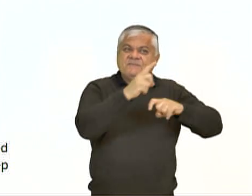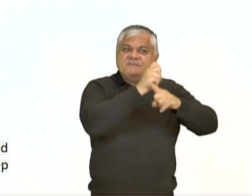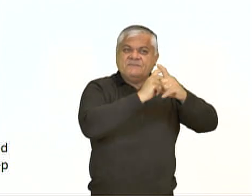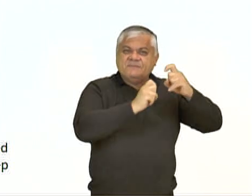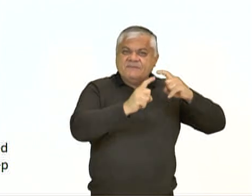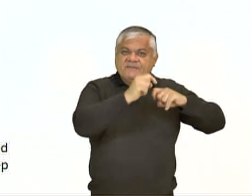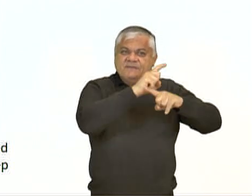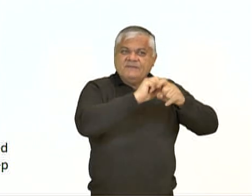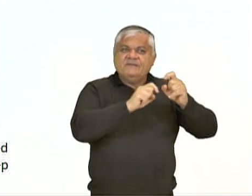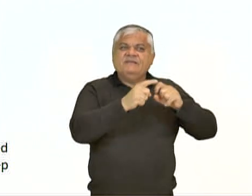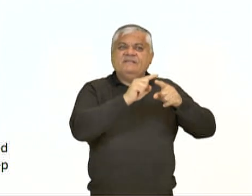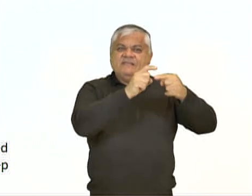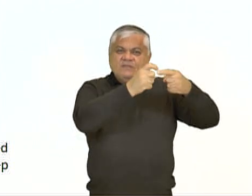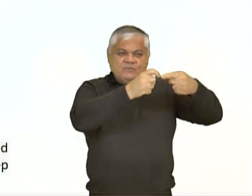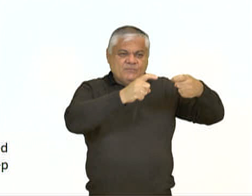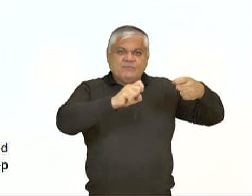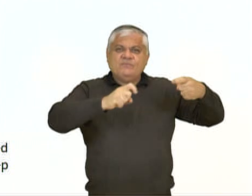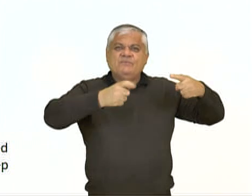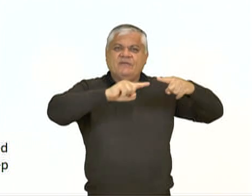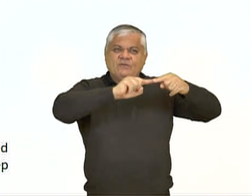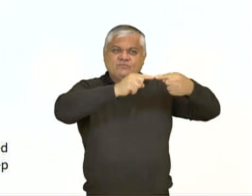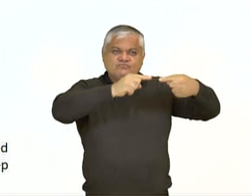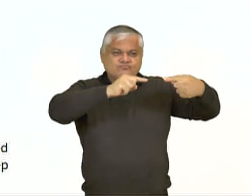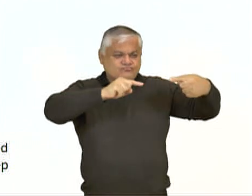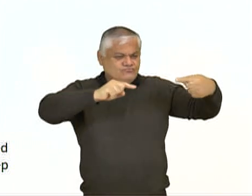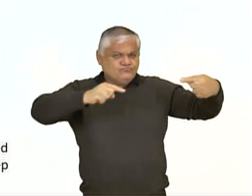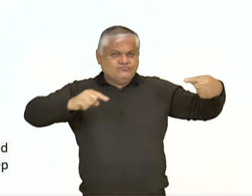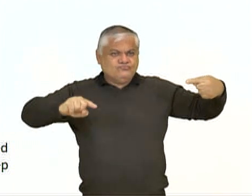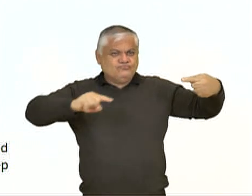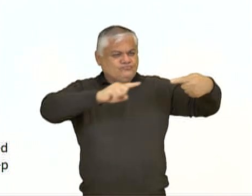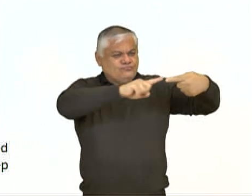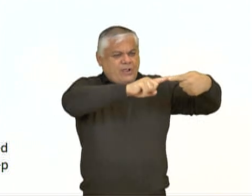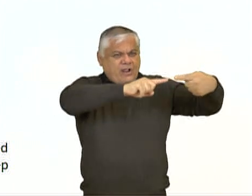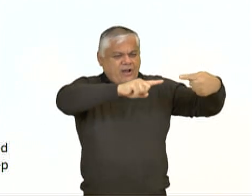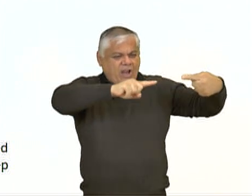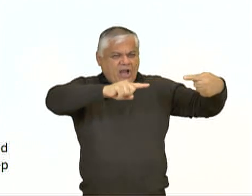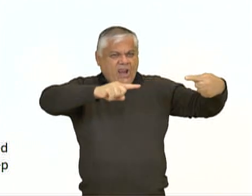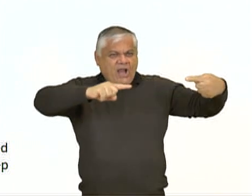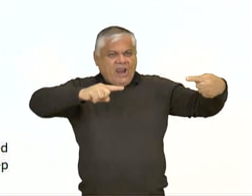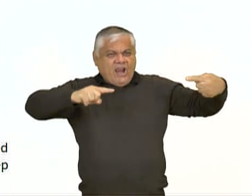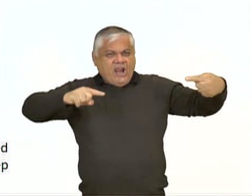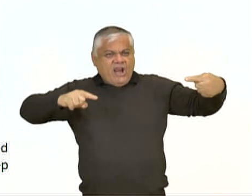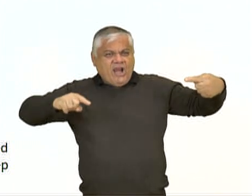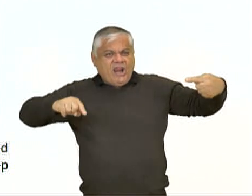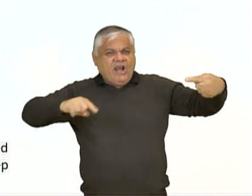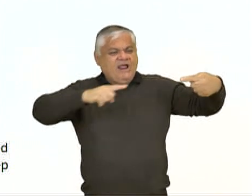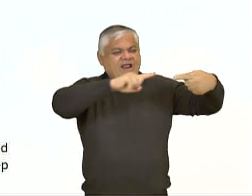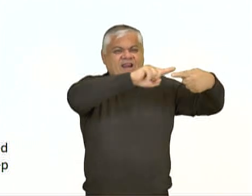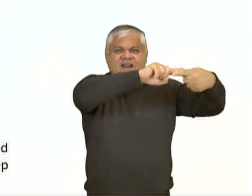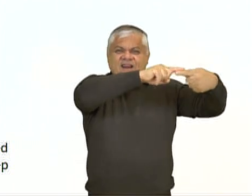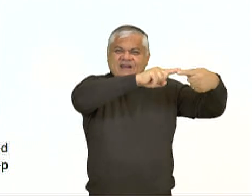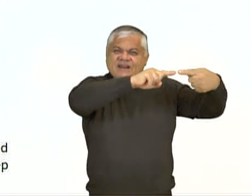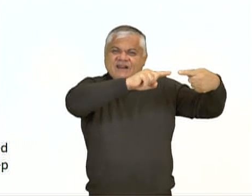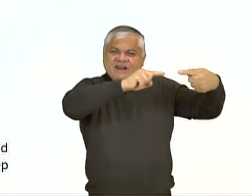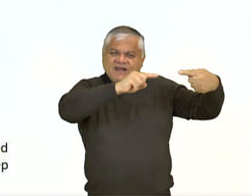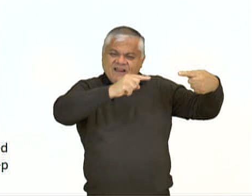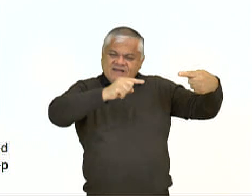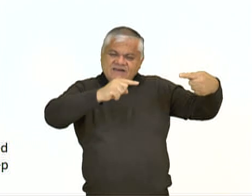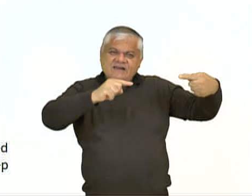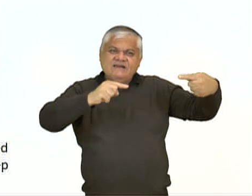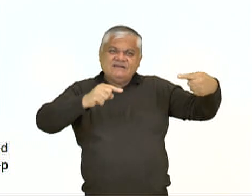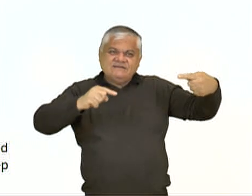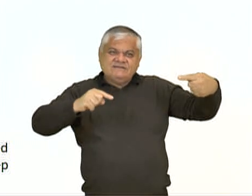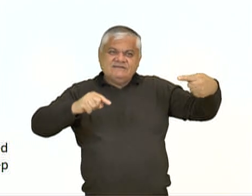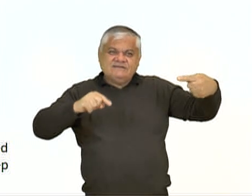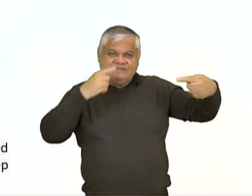por cordões longitudinais, aqui na parte externa desse corpo cilíndrico. Essa